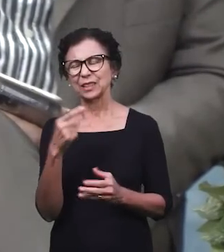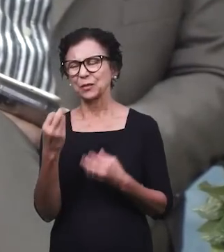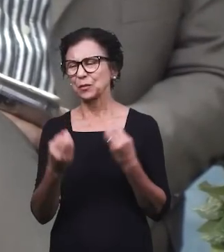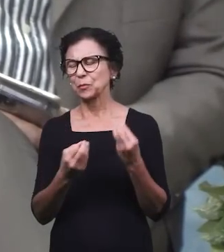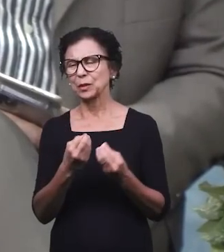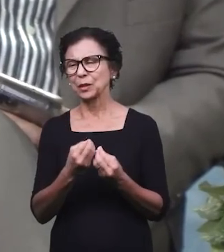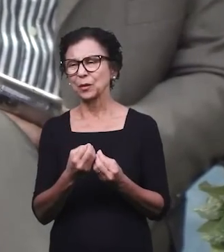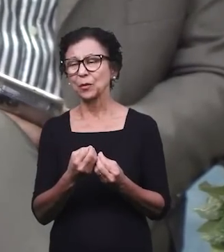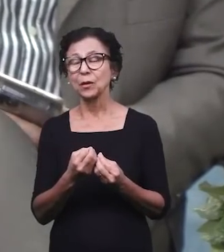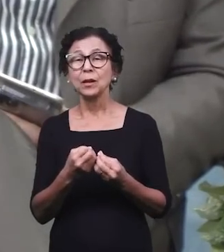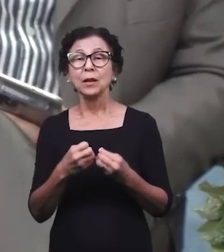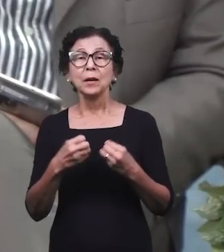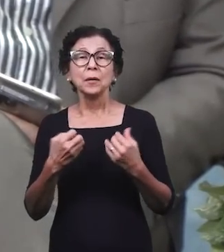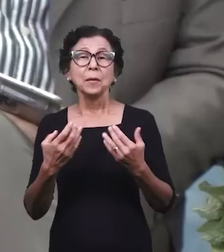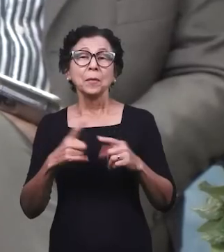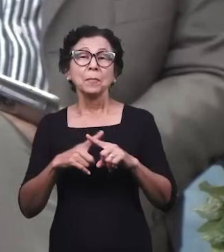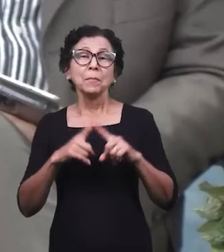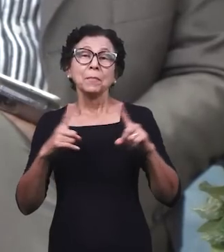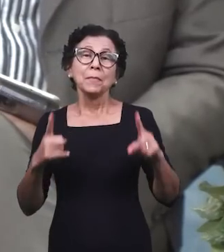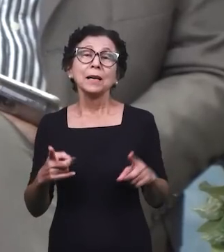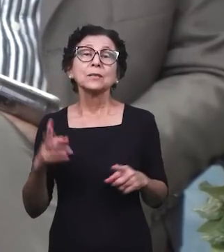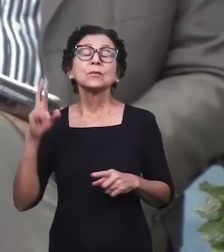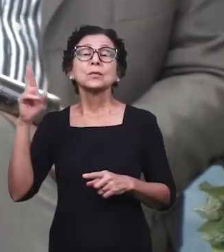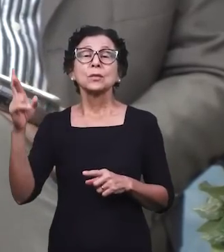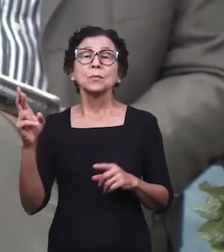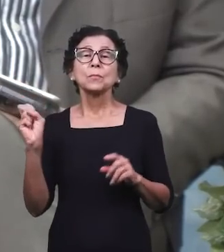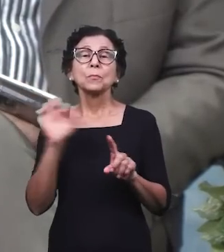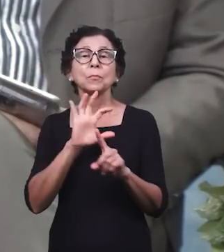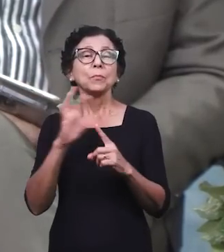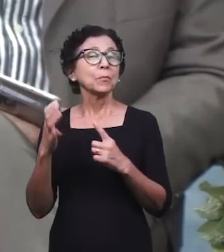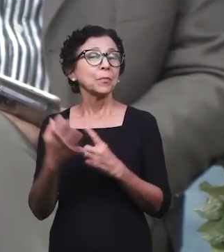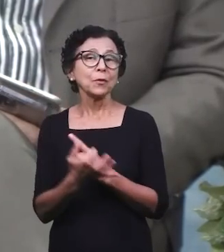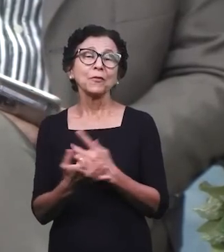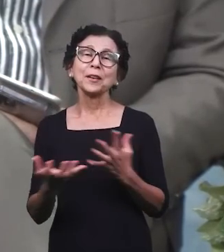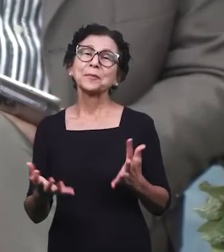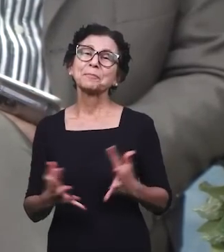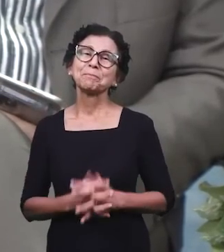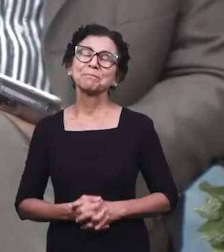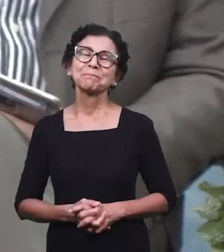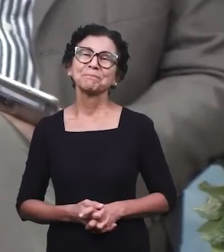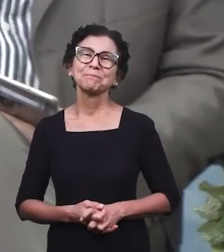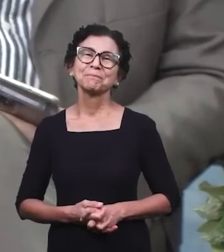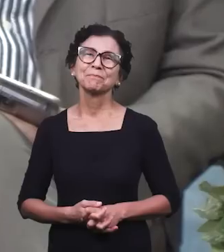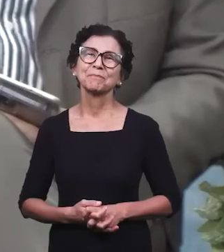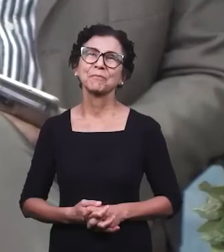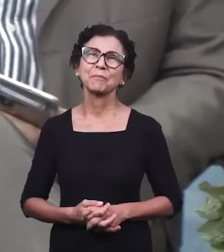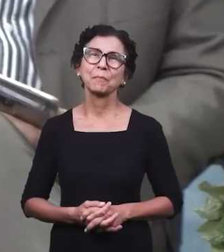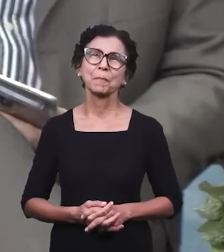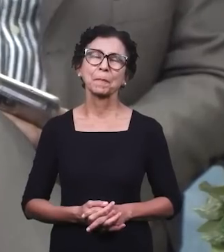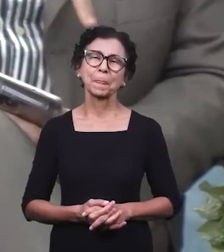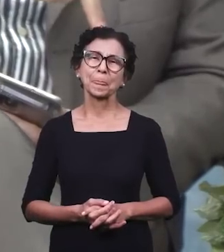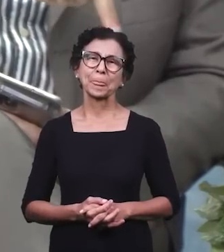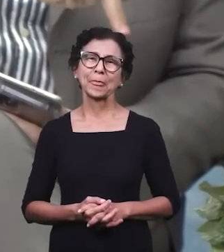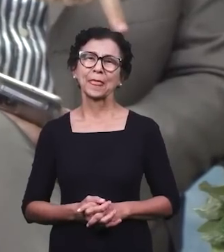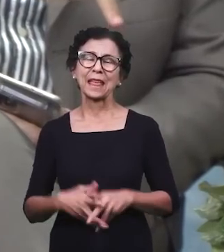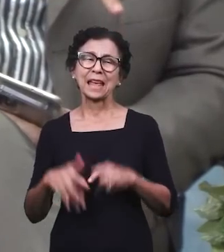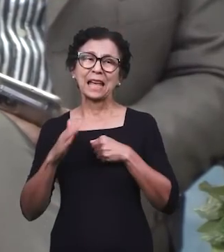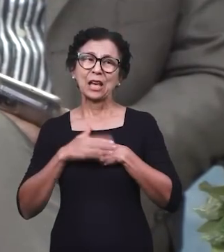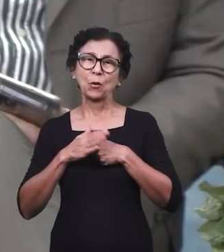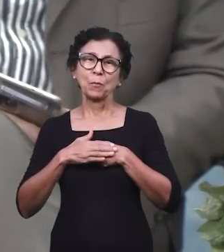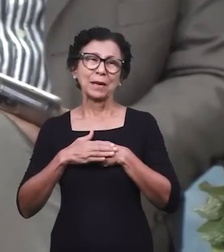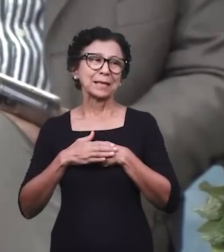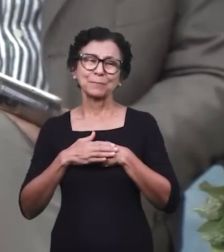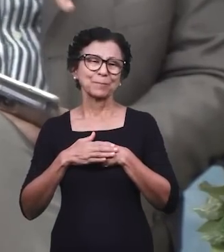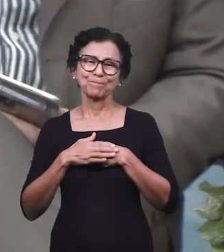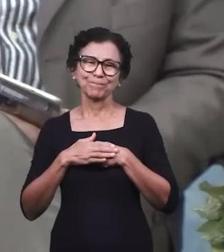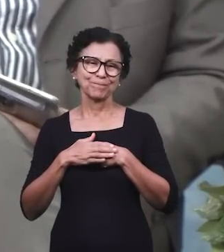aquilo, até para que você saiba que você não conseguiu pela sua própria condição, mas conseguiu pela intervenção do Senhor,